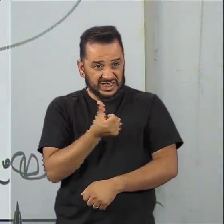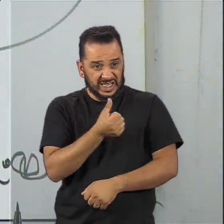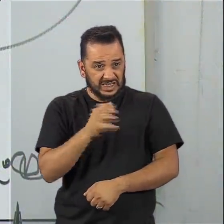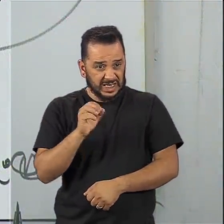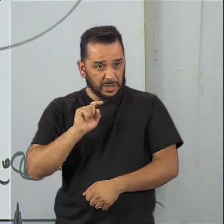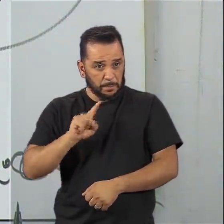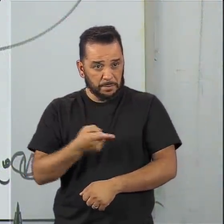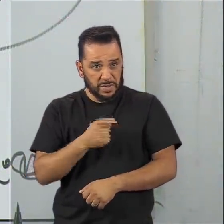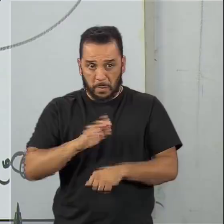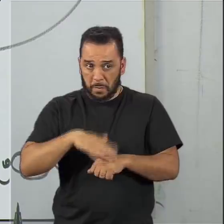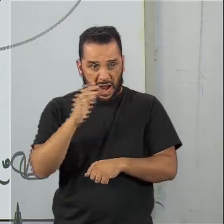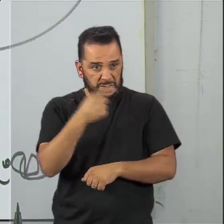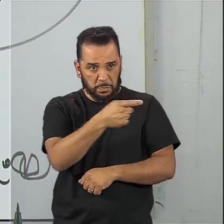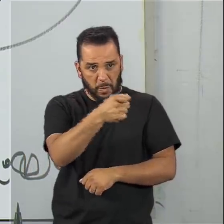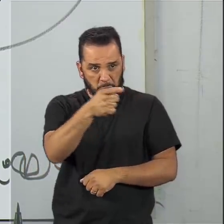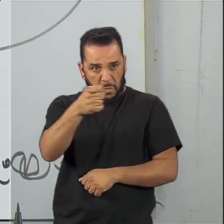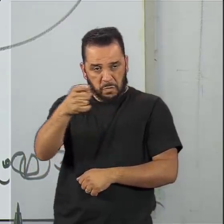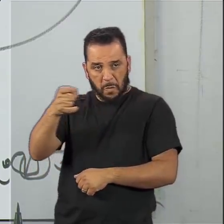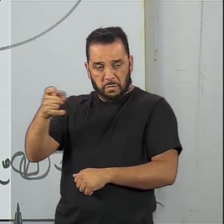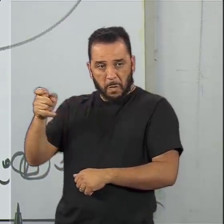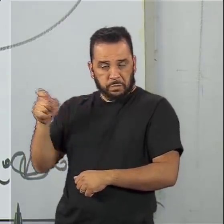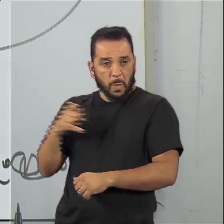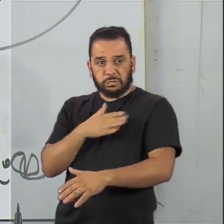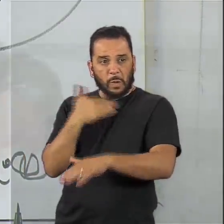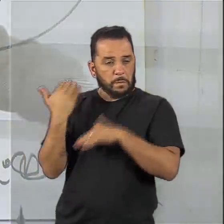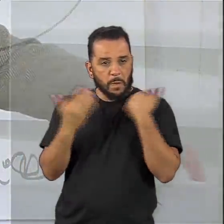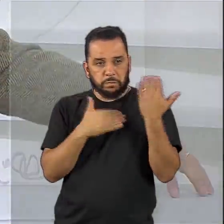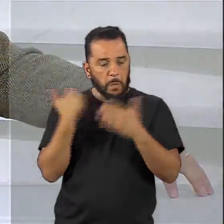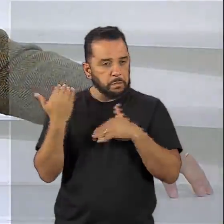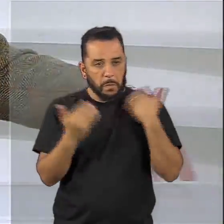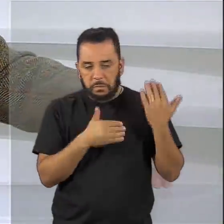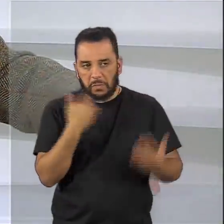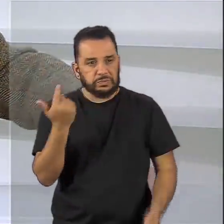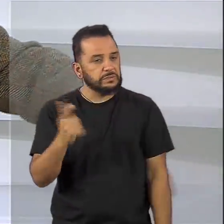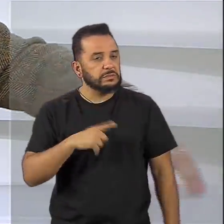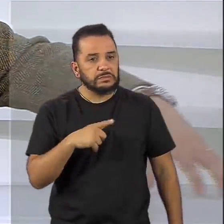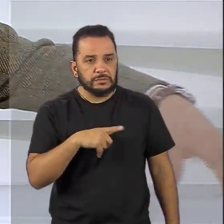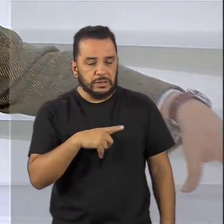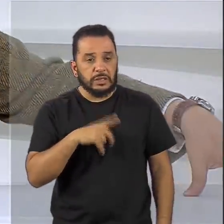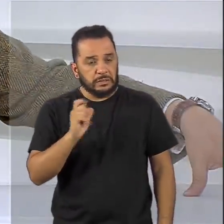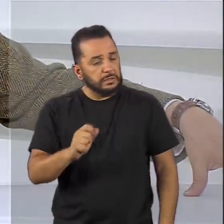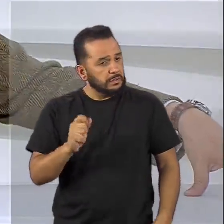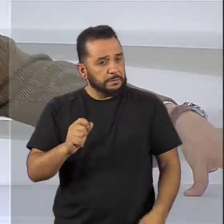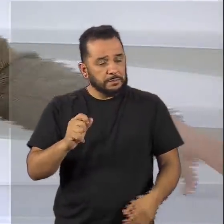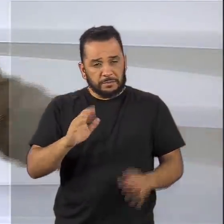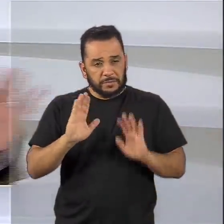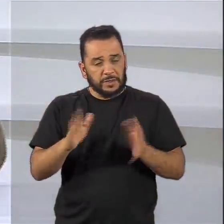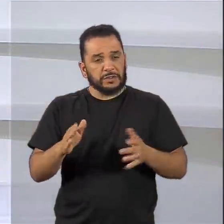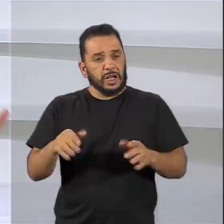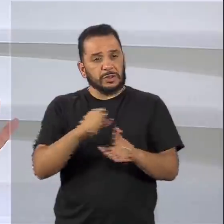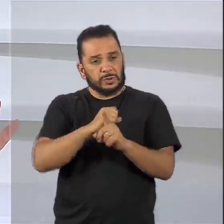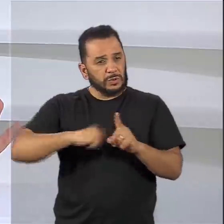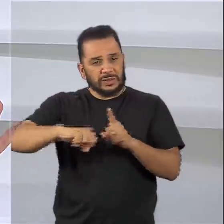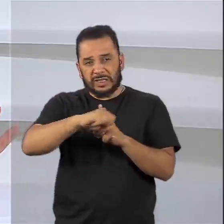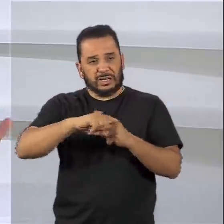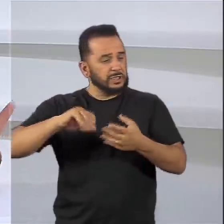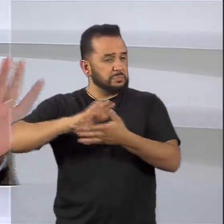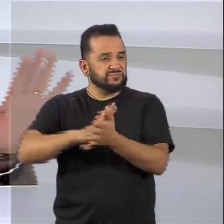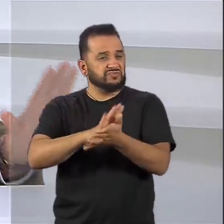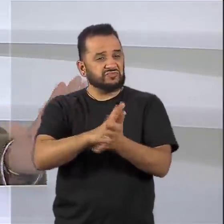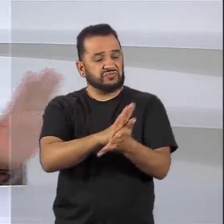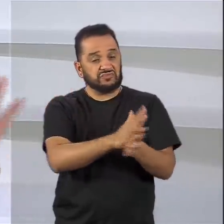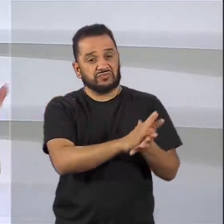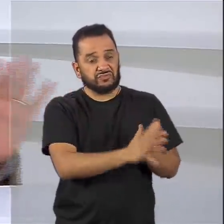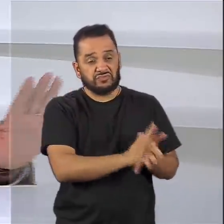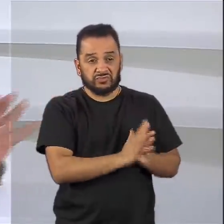É um país onde você vê um grau de erosão do tecido social, de degradação do tecido social, e os presidentes até